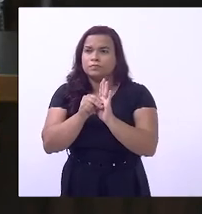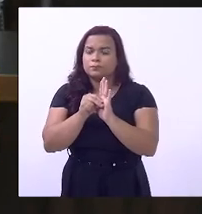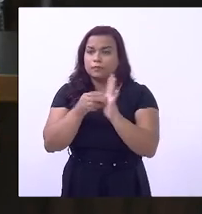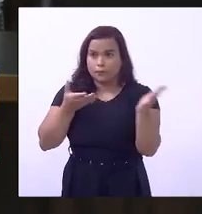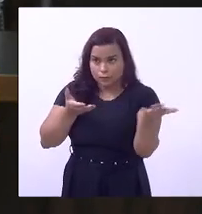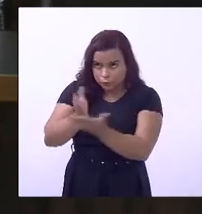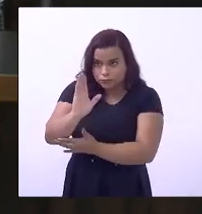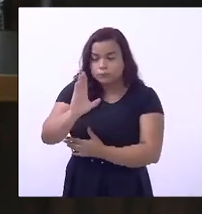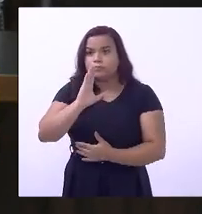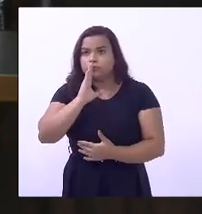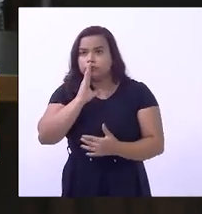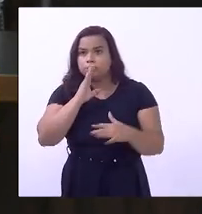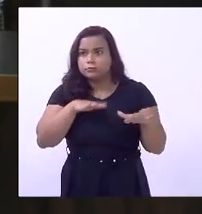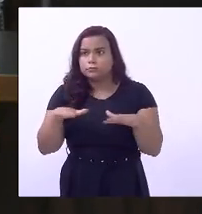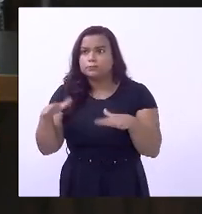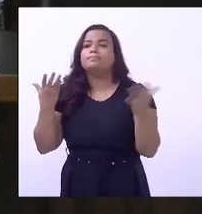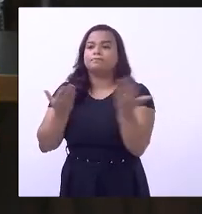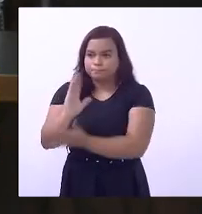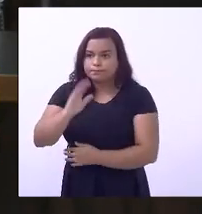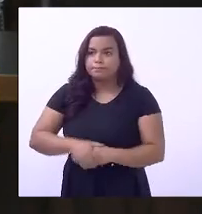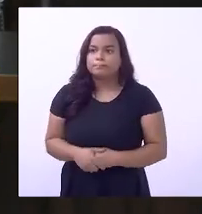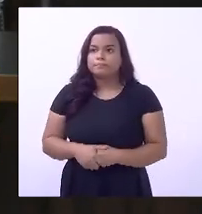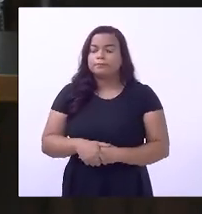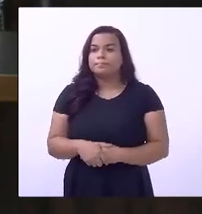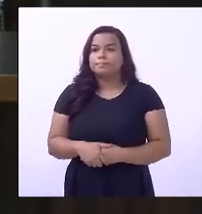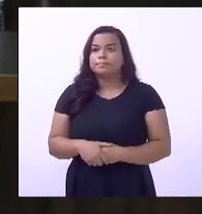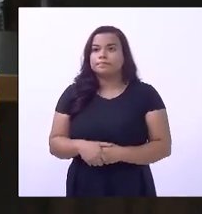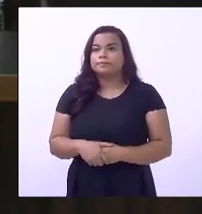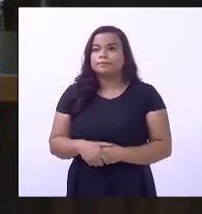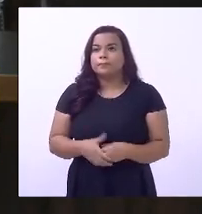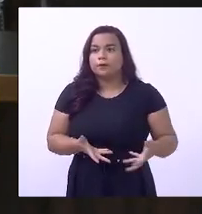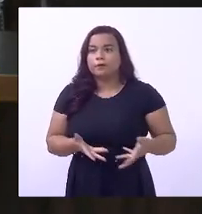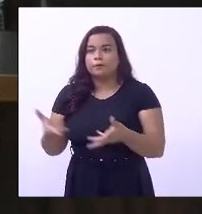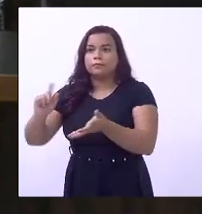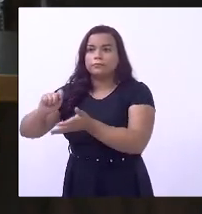aprovam, permaneçam como estão, aprovado, vai.